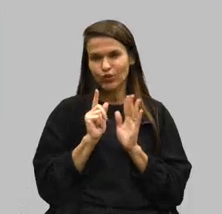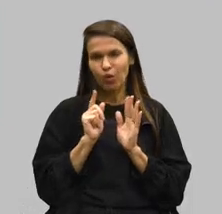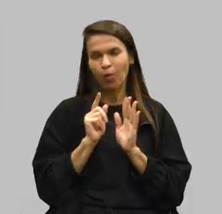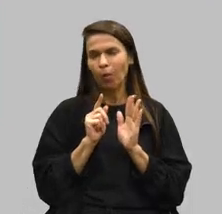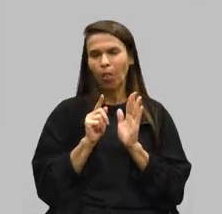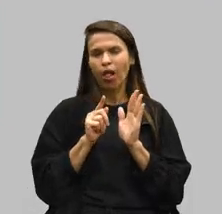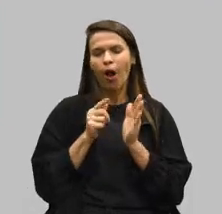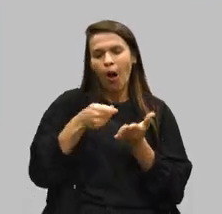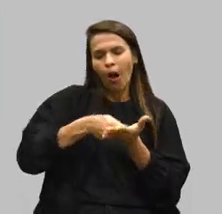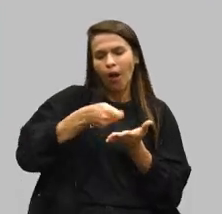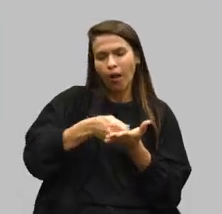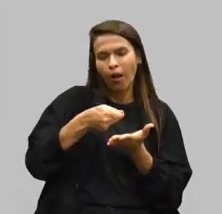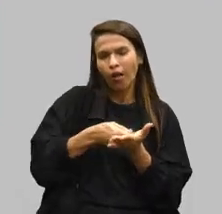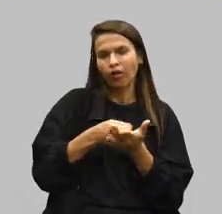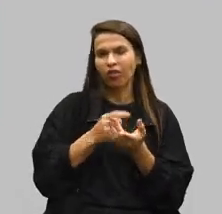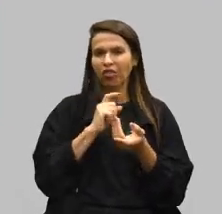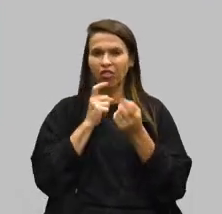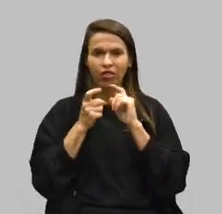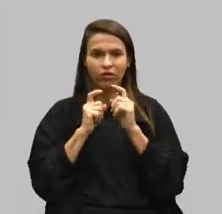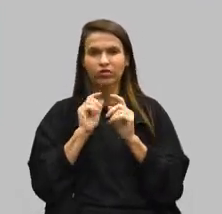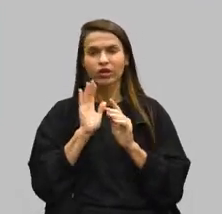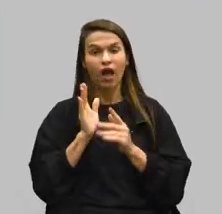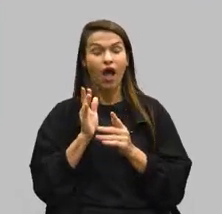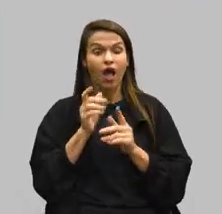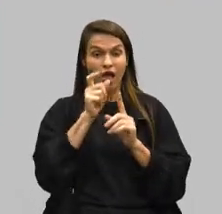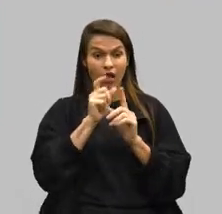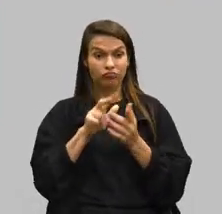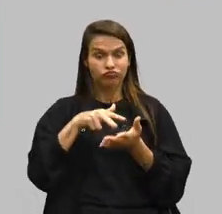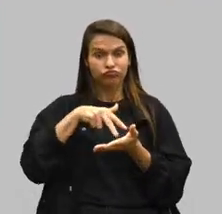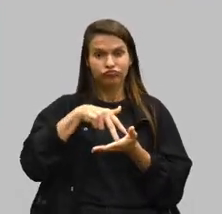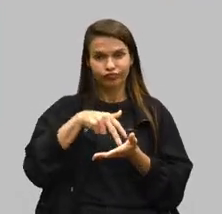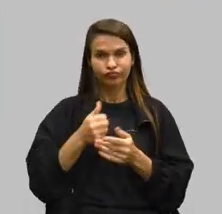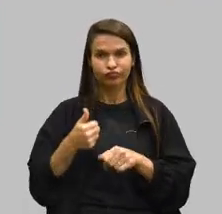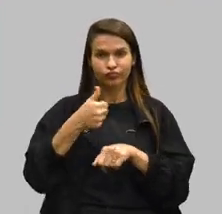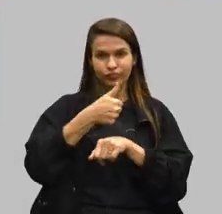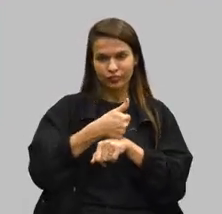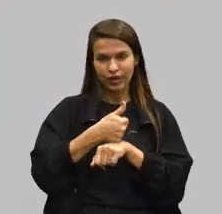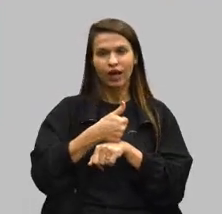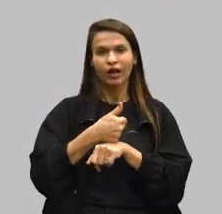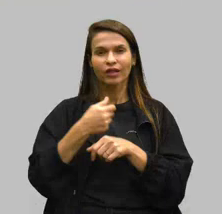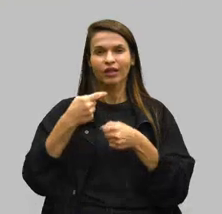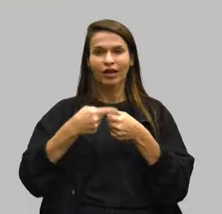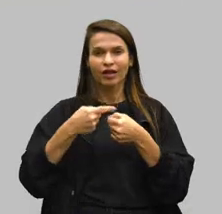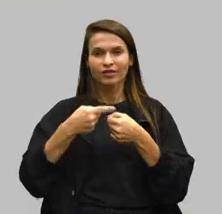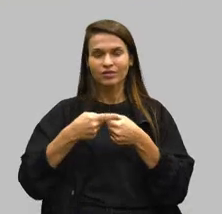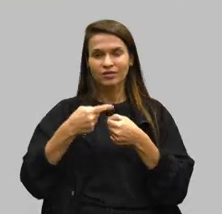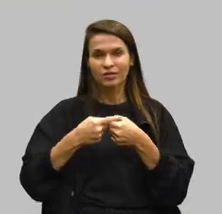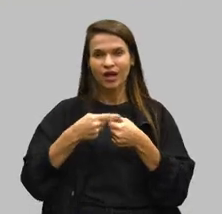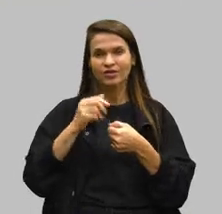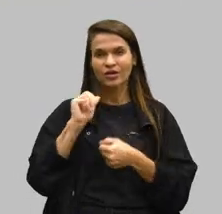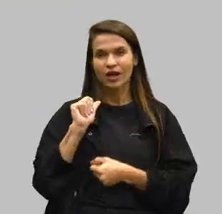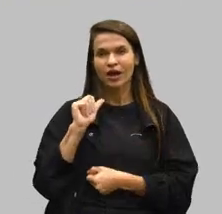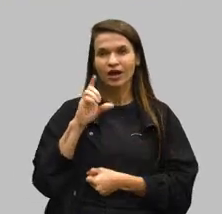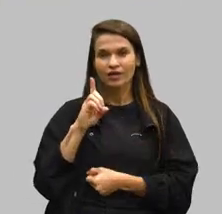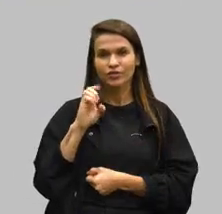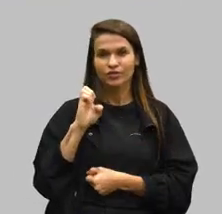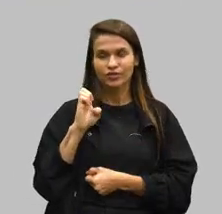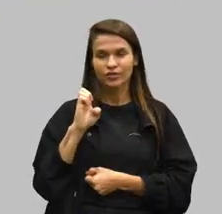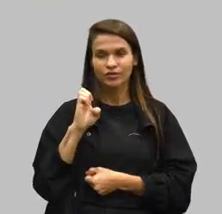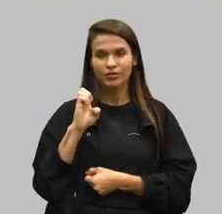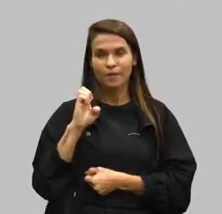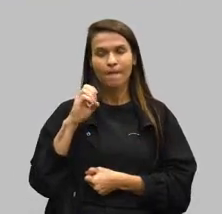vossa excelência acabou de de assumir a pasta na cidade administrativa então eu venho aqui só